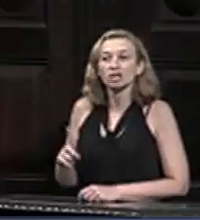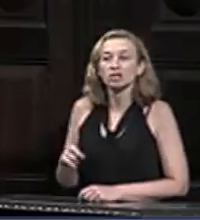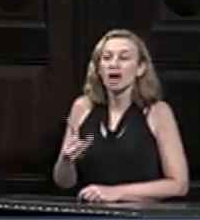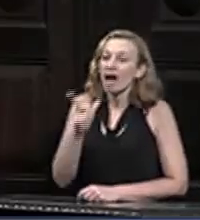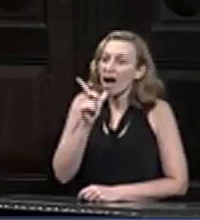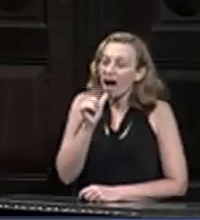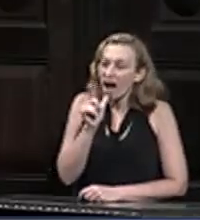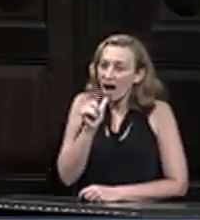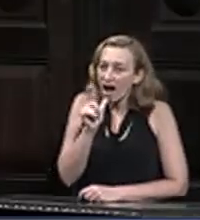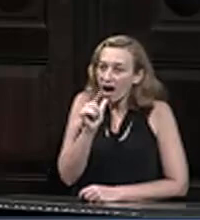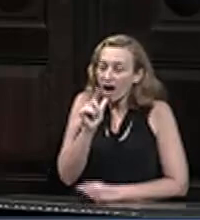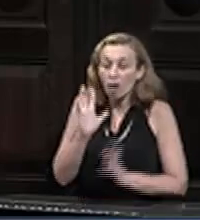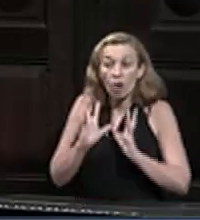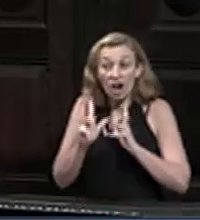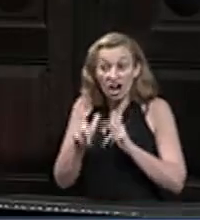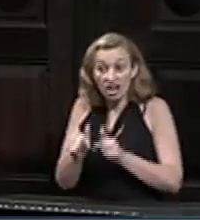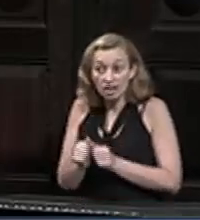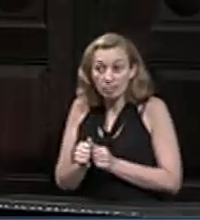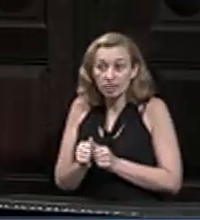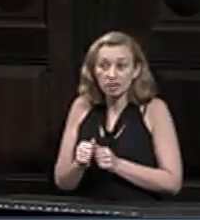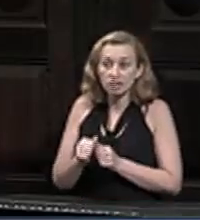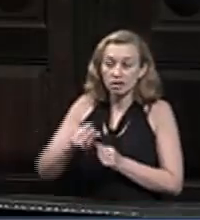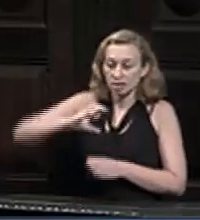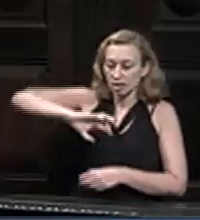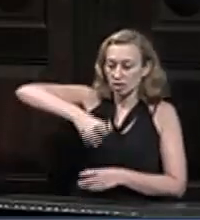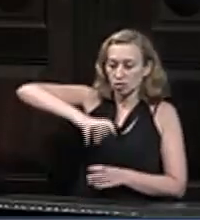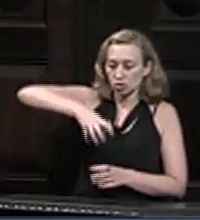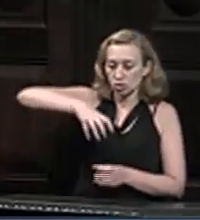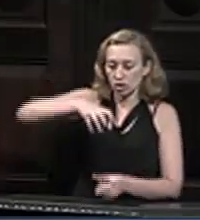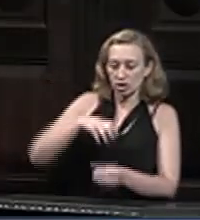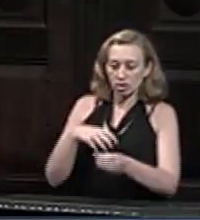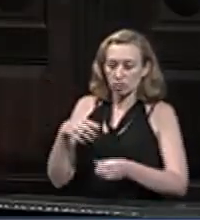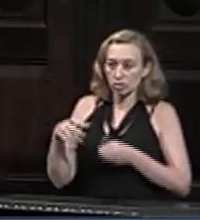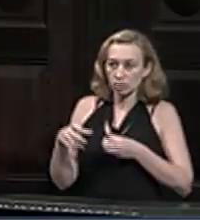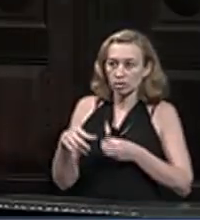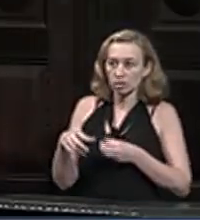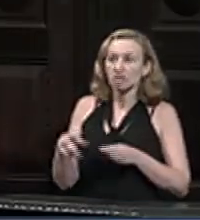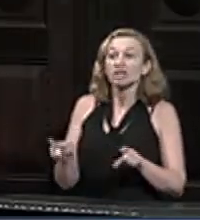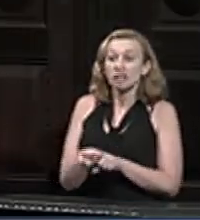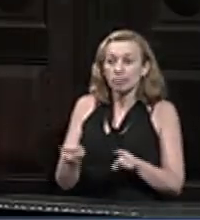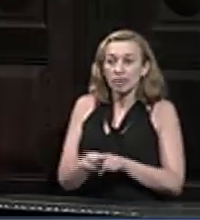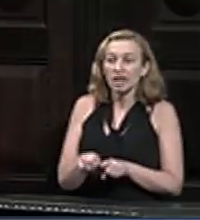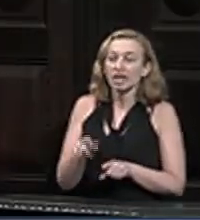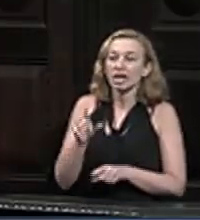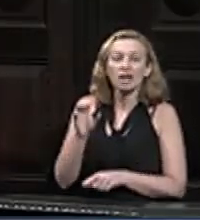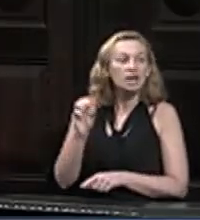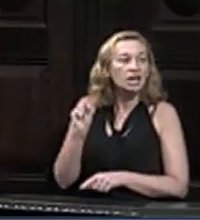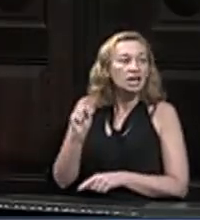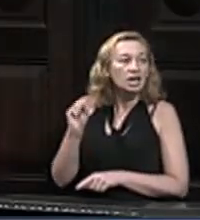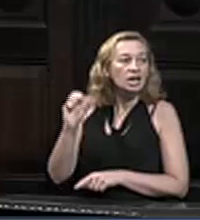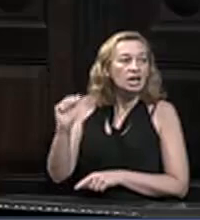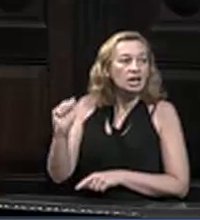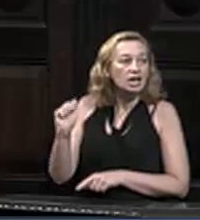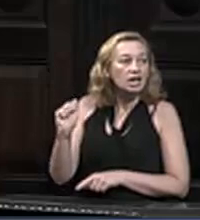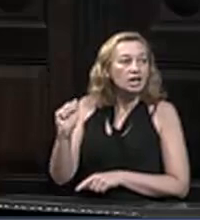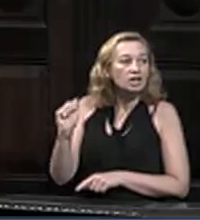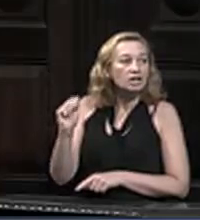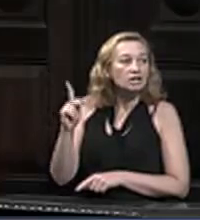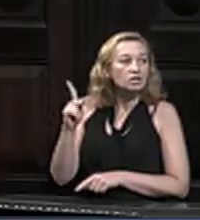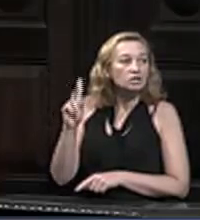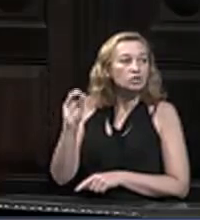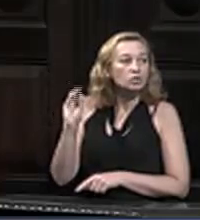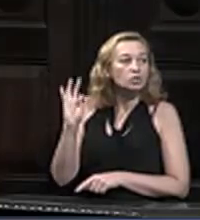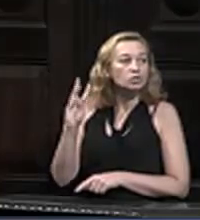água tratada em suas torneiras e o esgoto recolhido e tratado. E aí, senhor